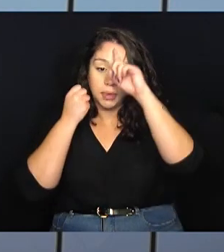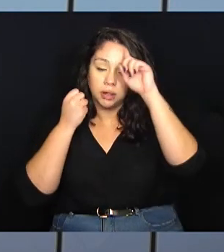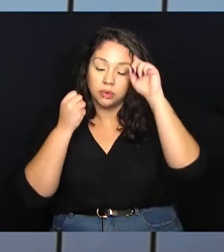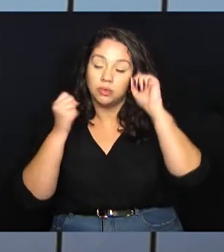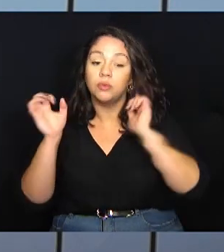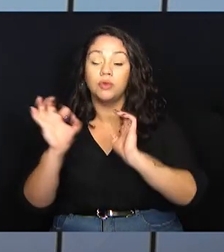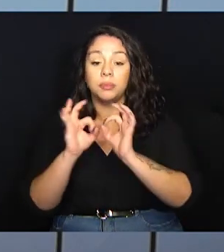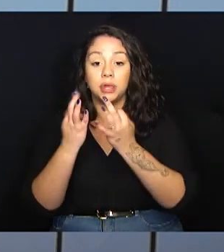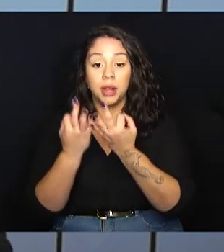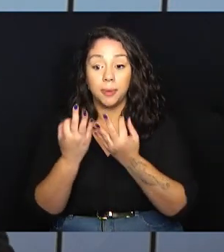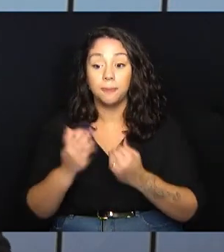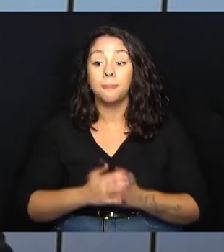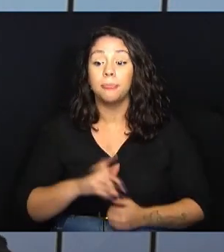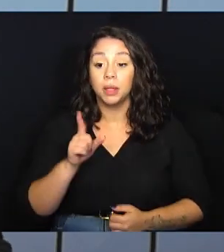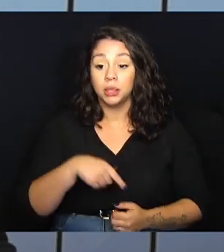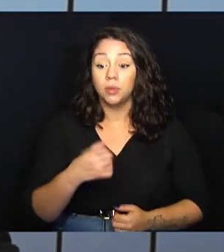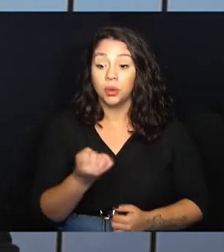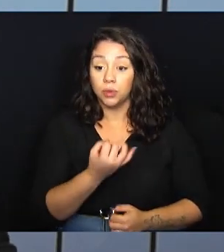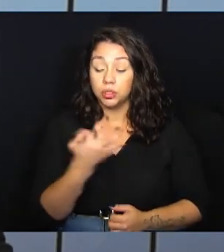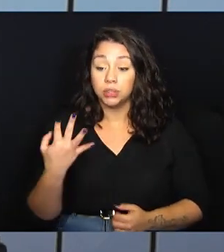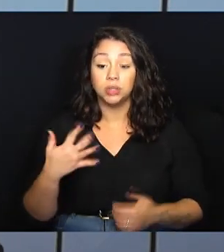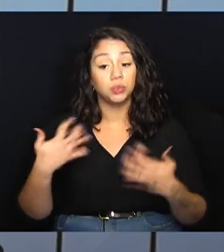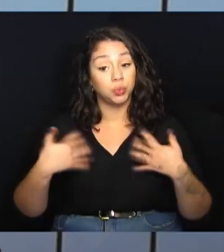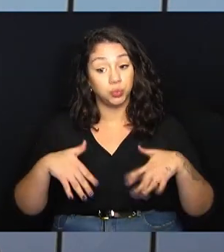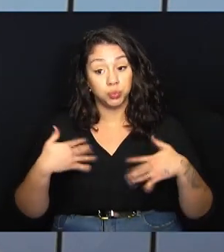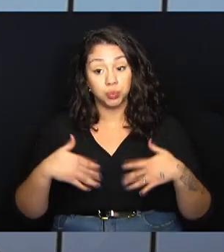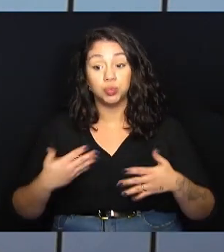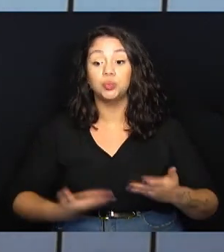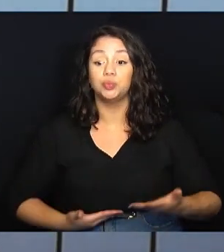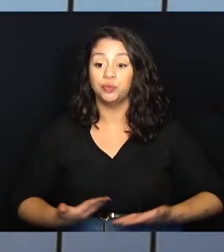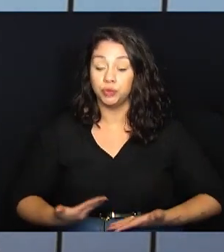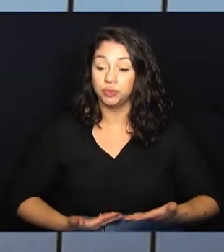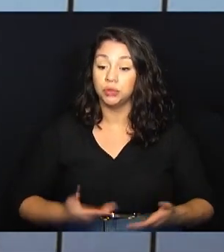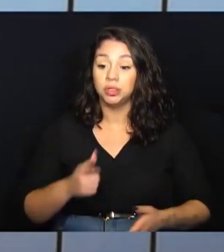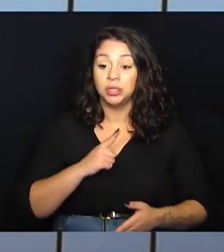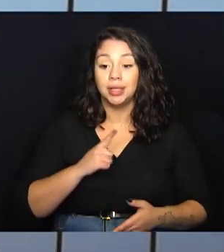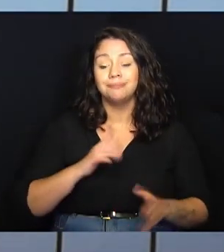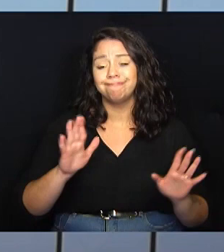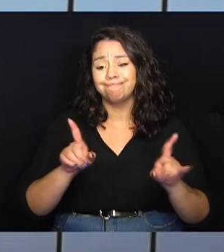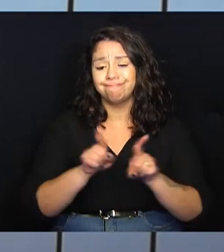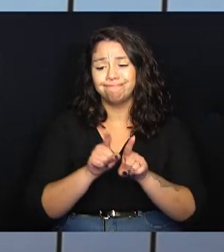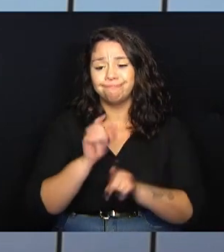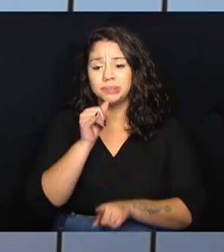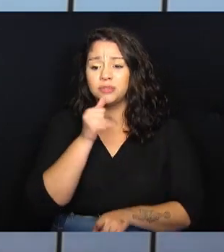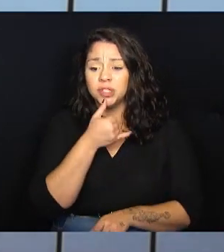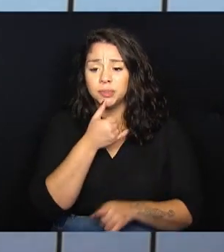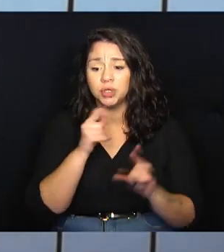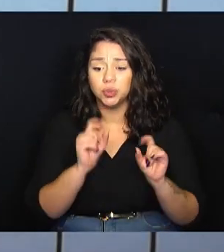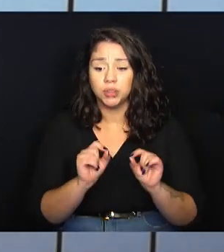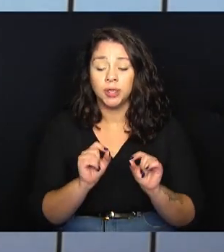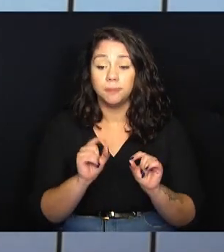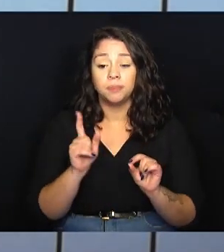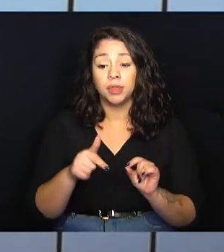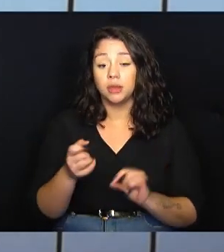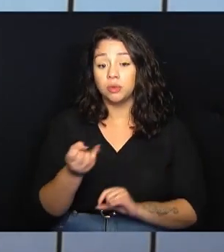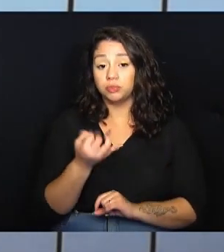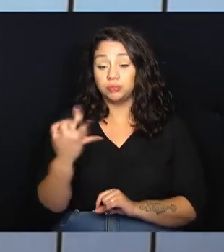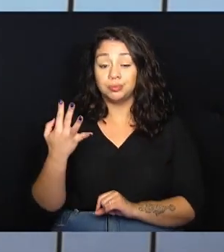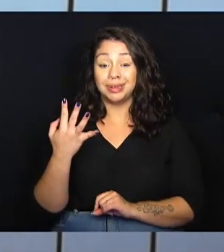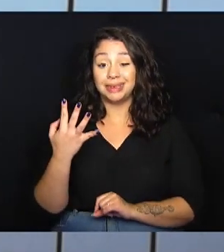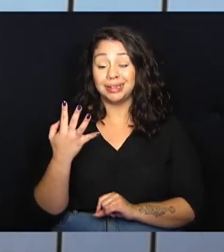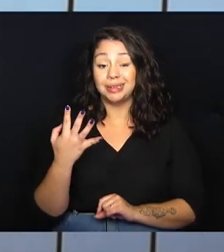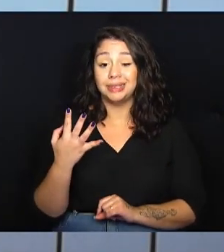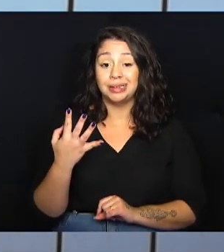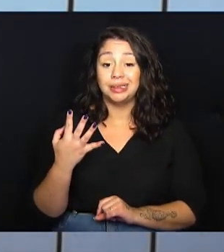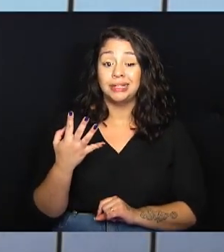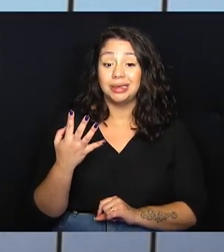Tá. Então, um número considerável de serviços e também, infelizmente, um número importante de crianças e